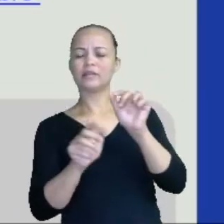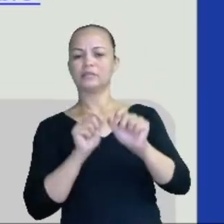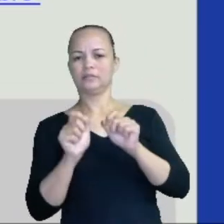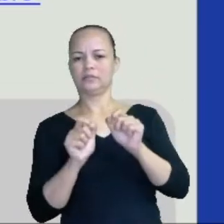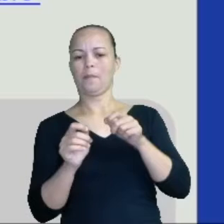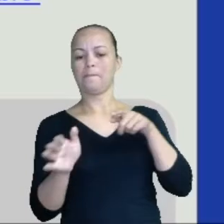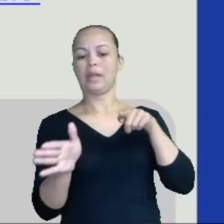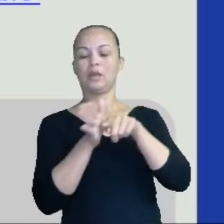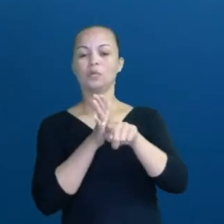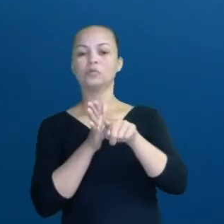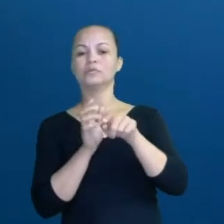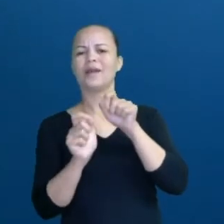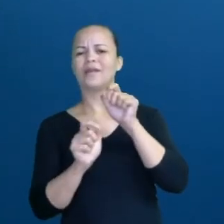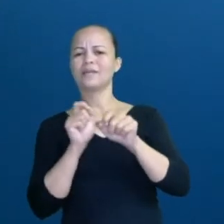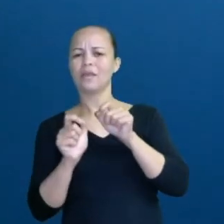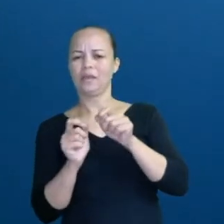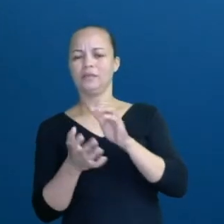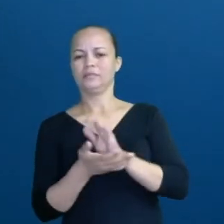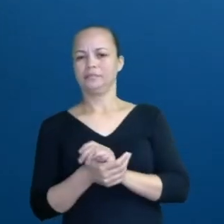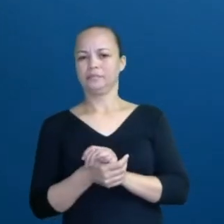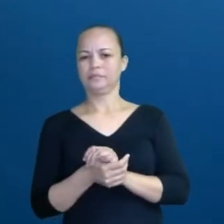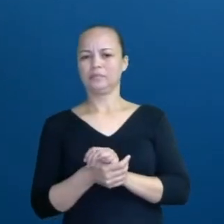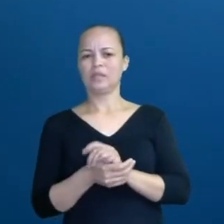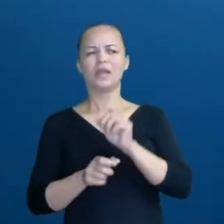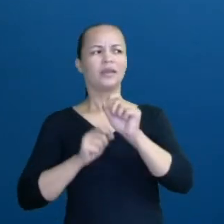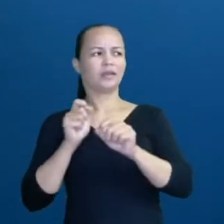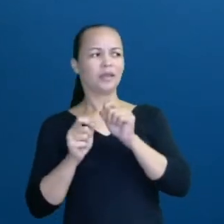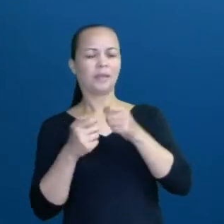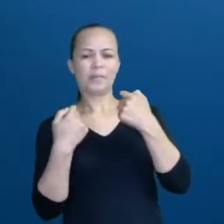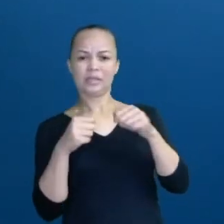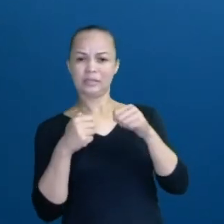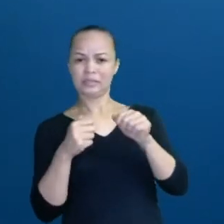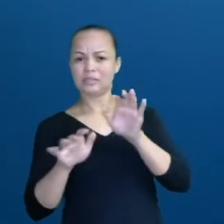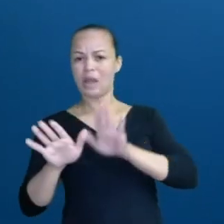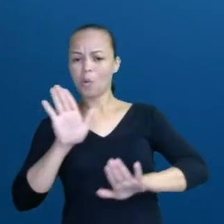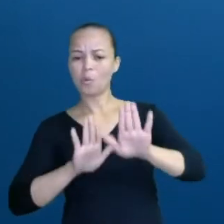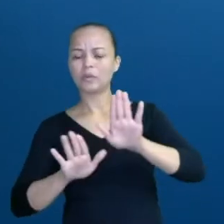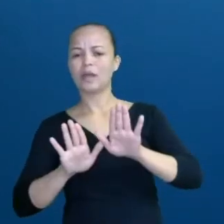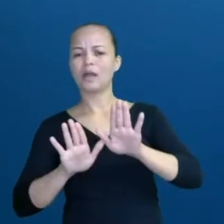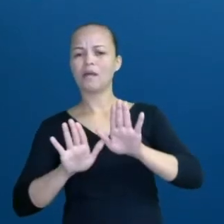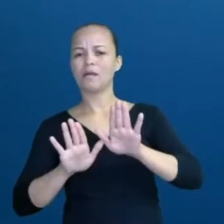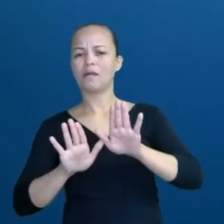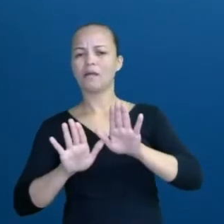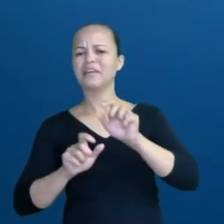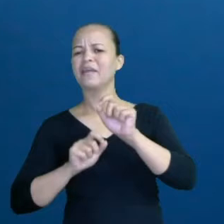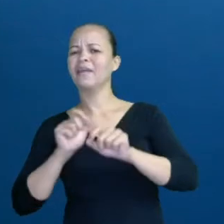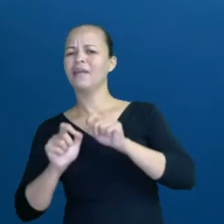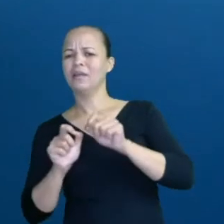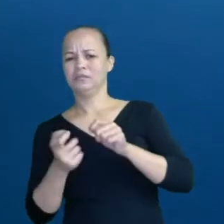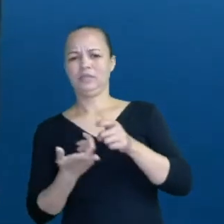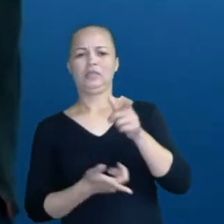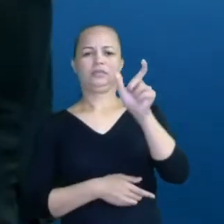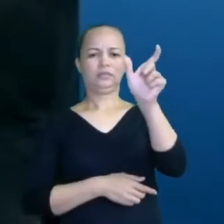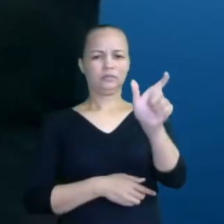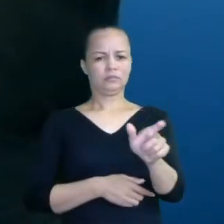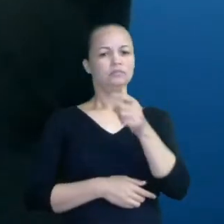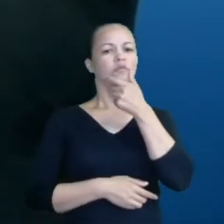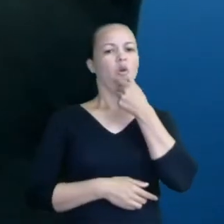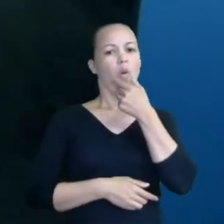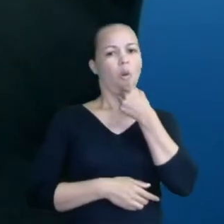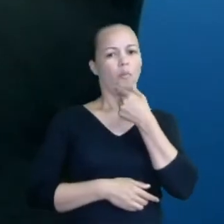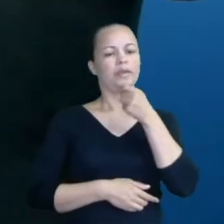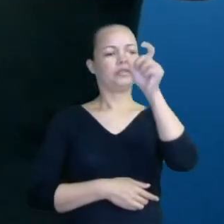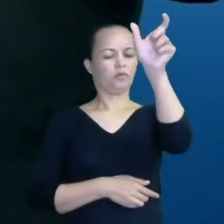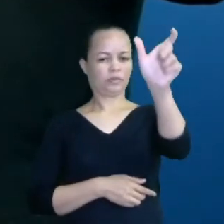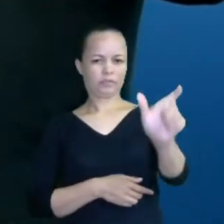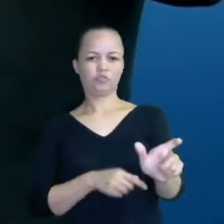ter que fazer a pergunta quem é o verbo, ou seja, quem precisa se cuidar? Logo vem a resposta, homem, ou seja, homem